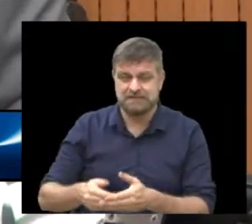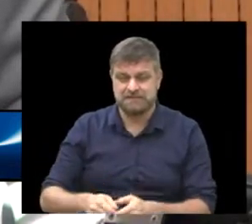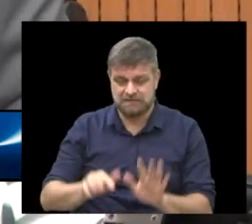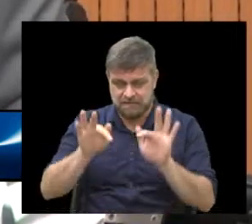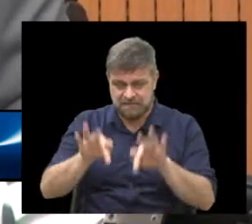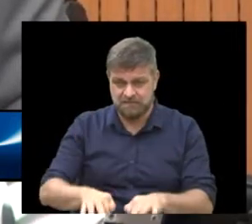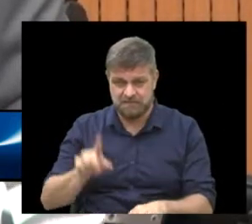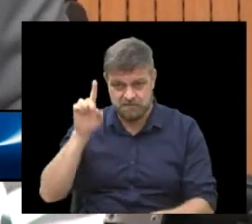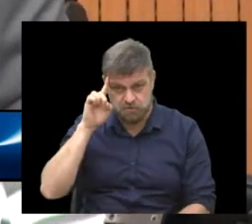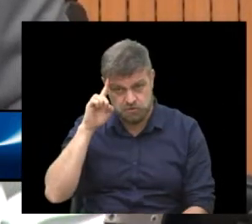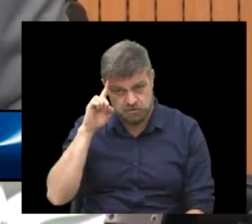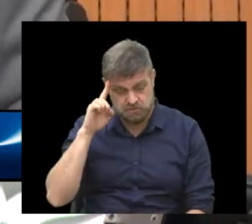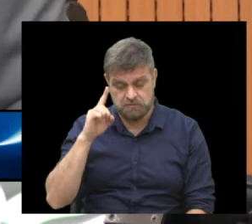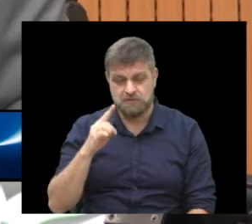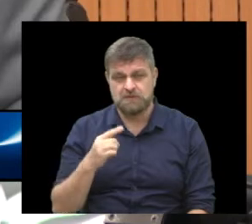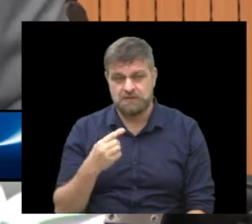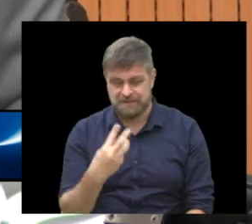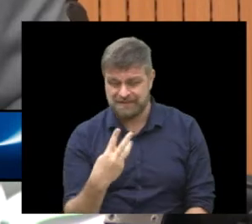de 12 de 2020.